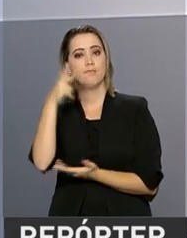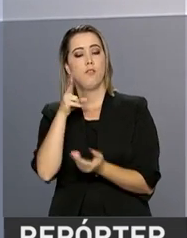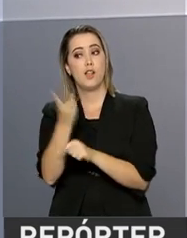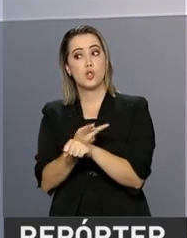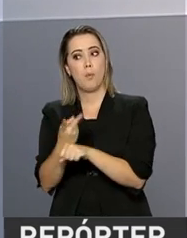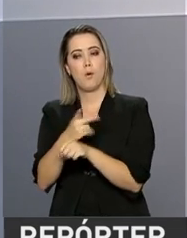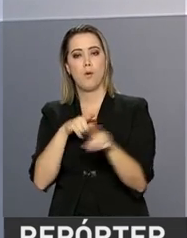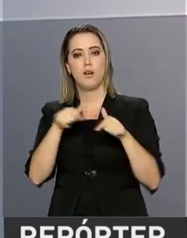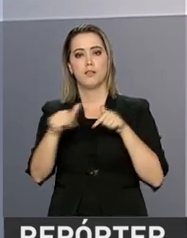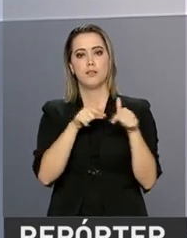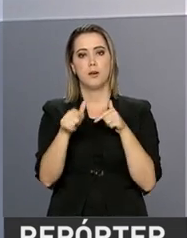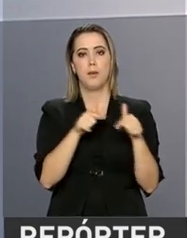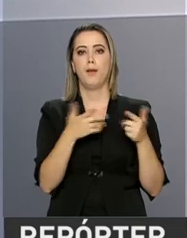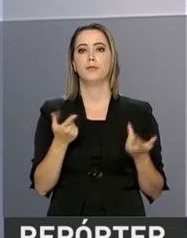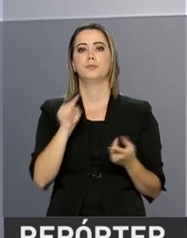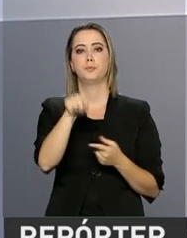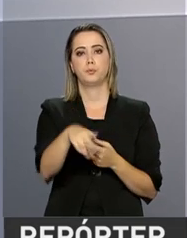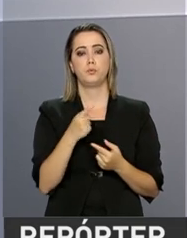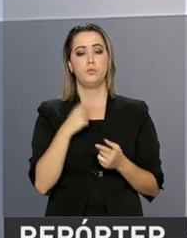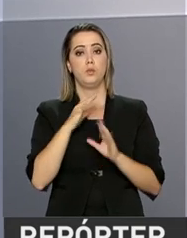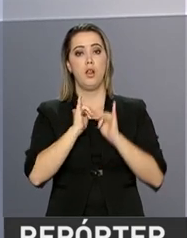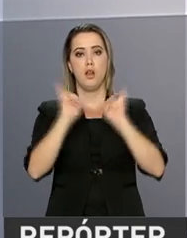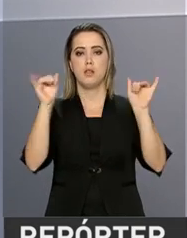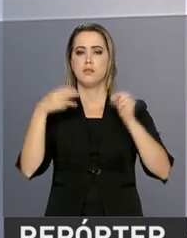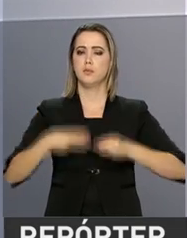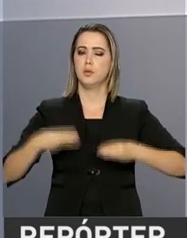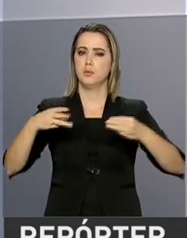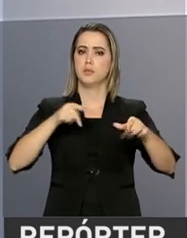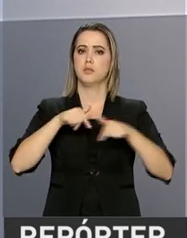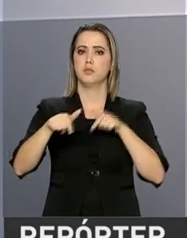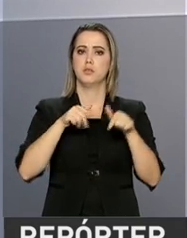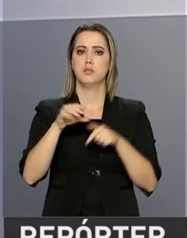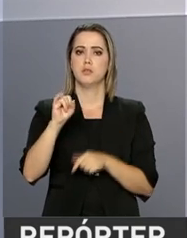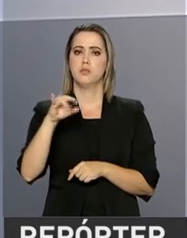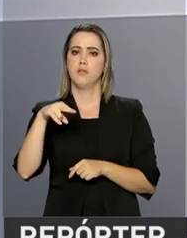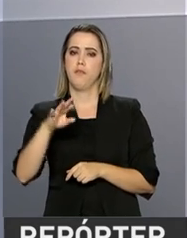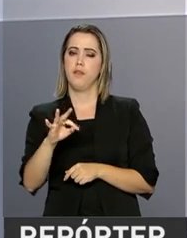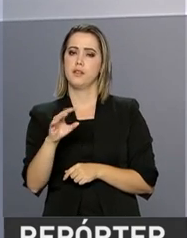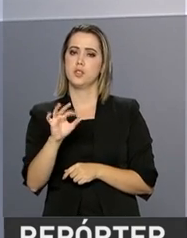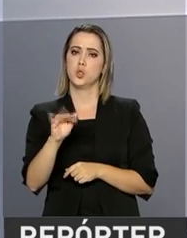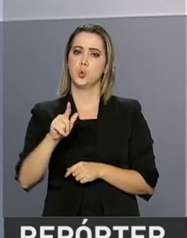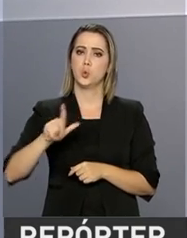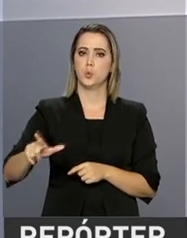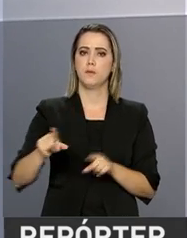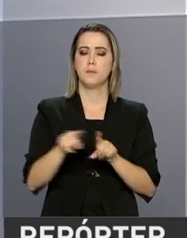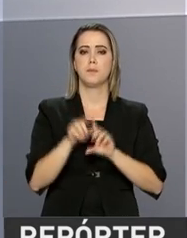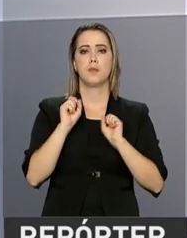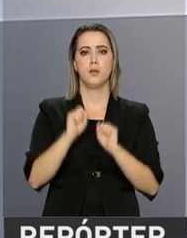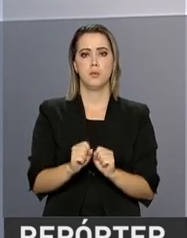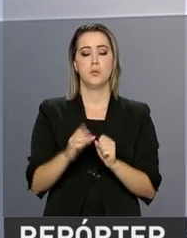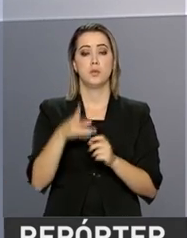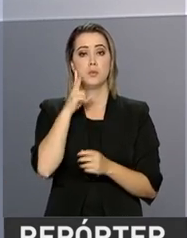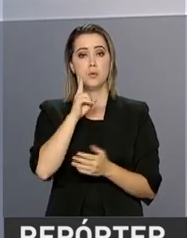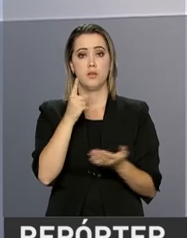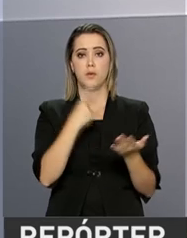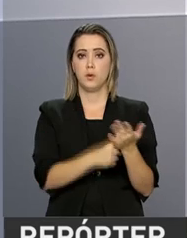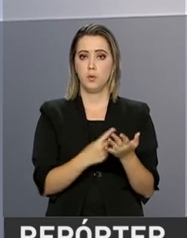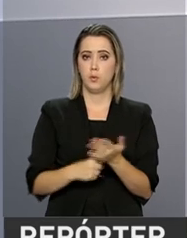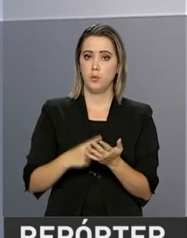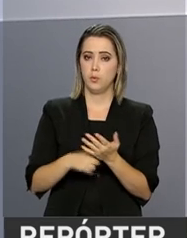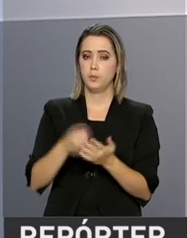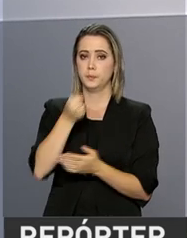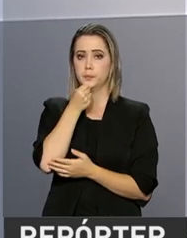adequadas ao perfil de cada um lançado pelo Ministério do Trabalho o cine fácil permite agendar entrevista com